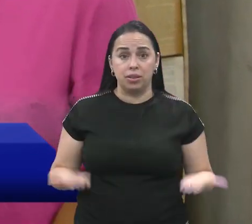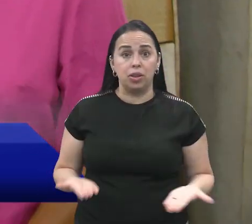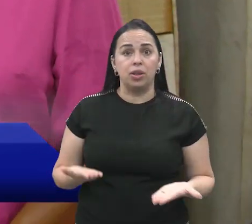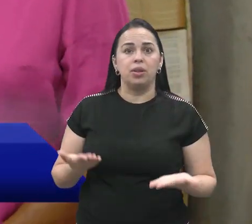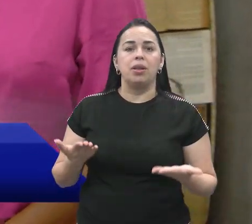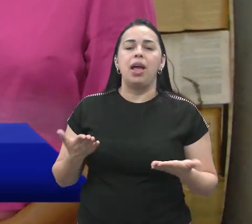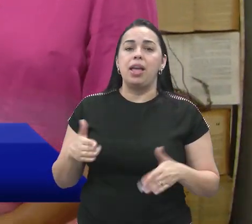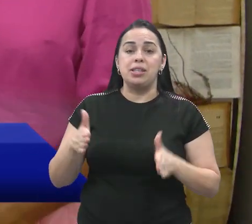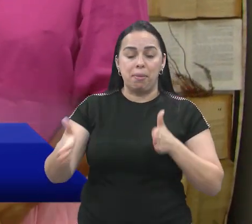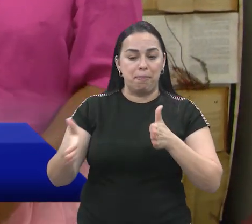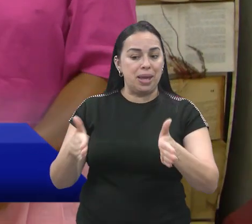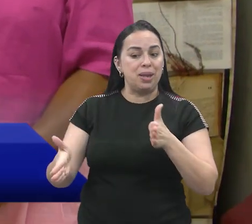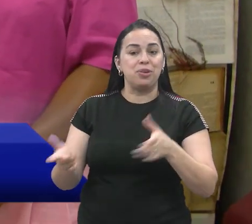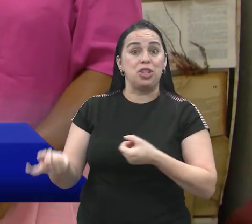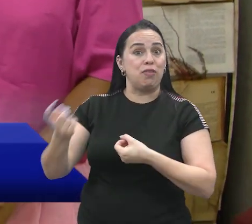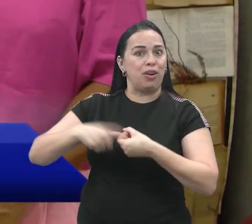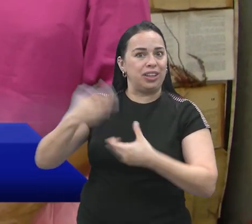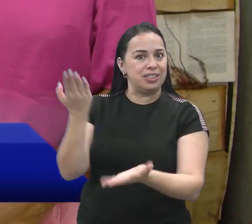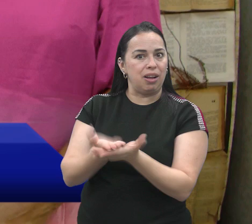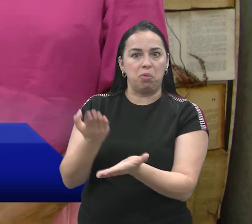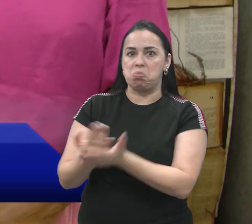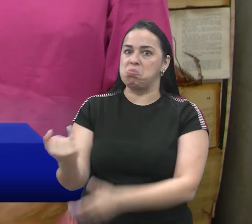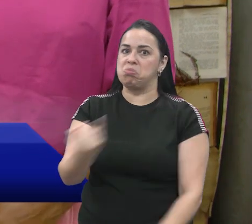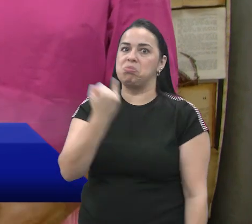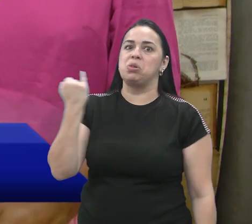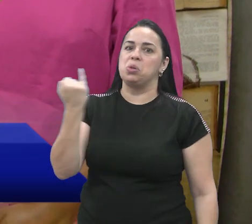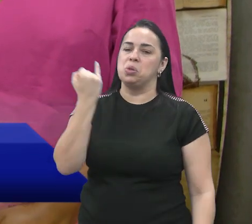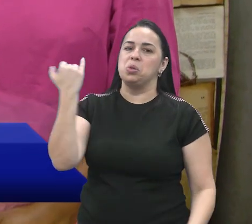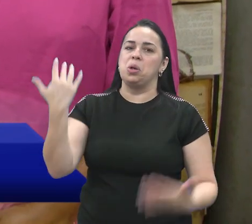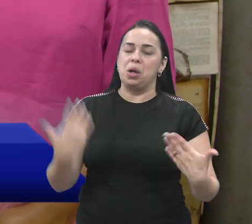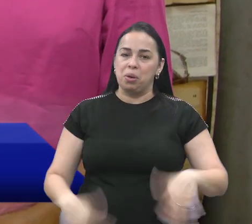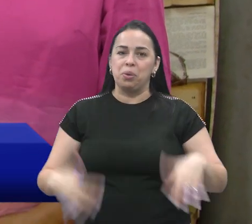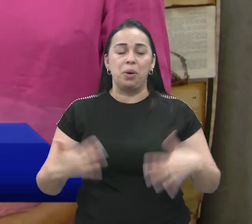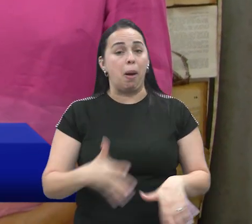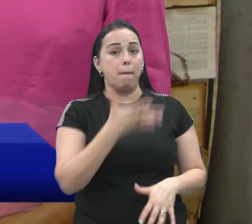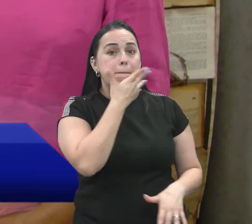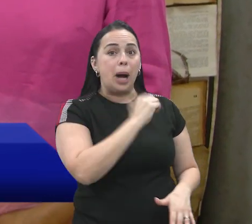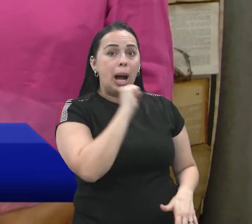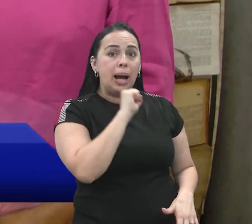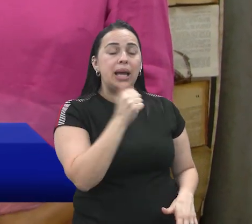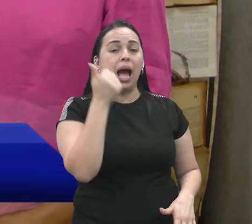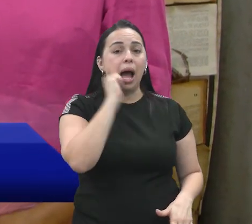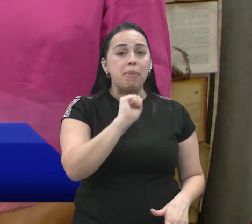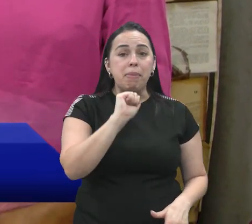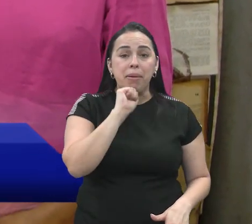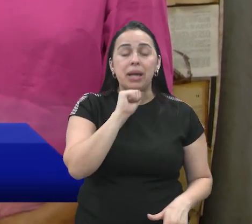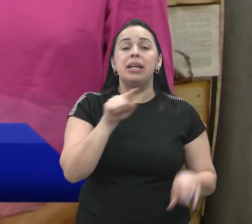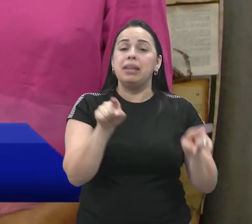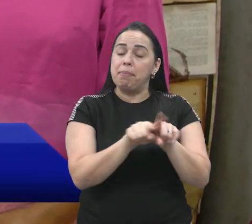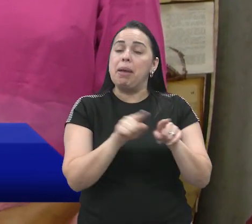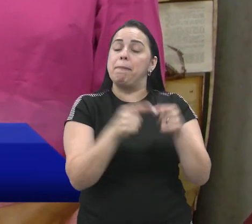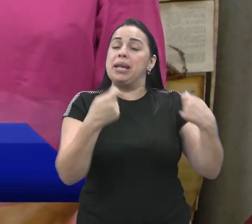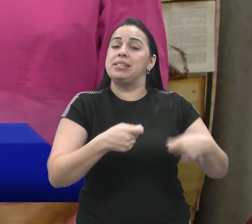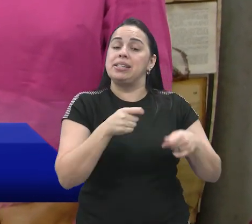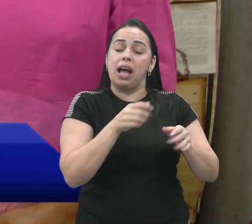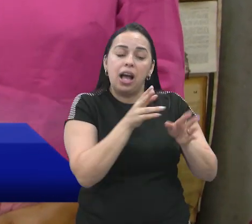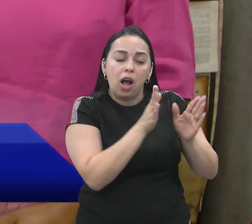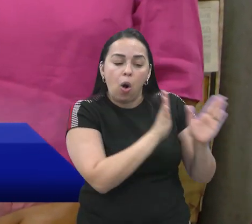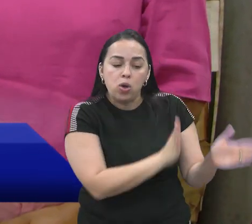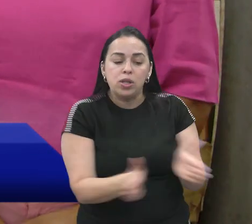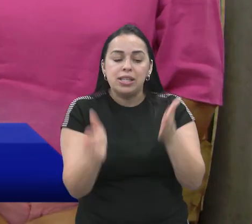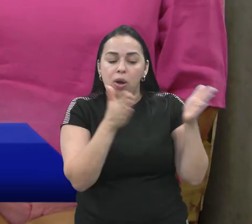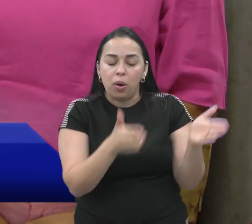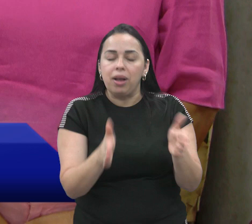Professora, muito obrigada pelas informações. Como a gente viu, é um momento muito importante aí, né, esse período de volta às aulas. Os pais também têm que estar atentos